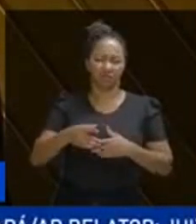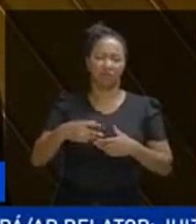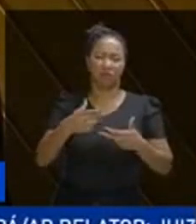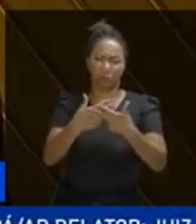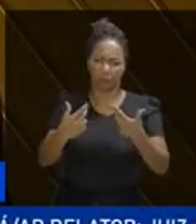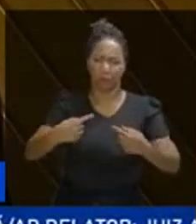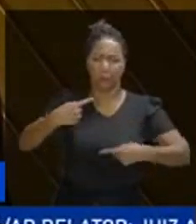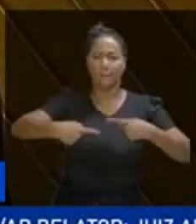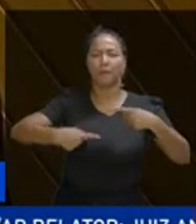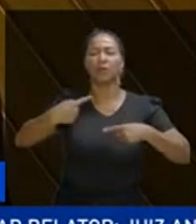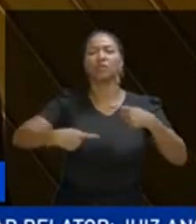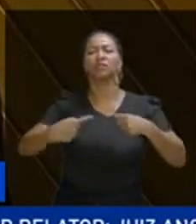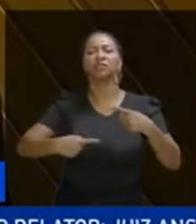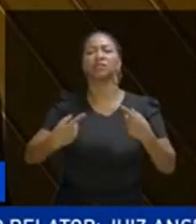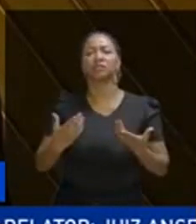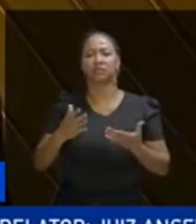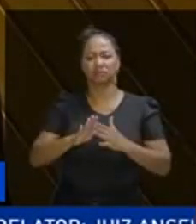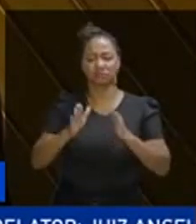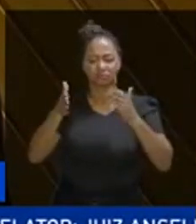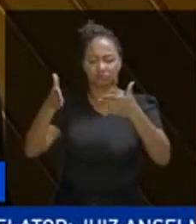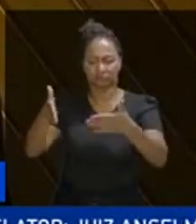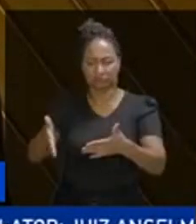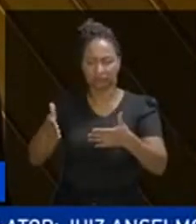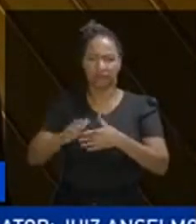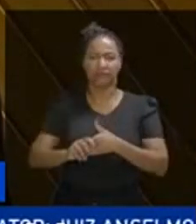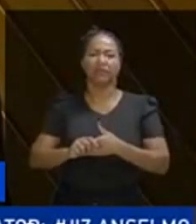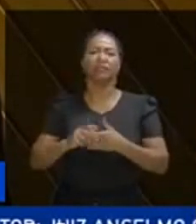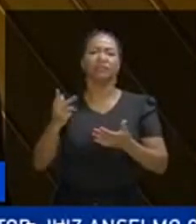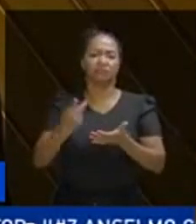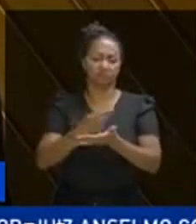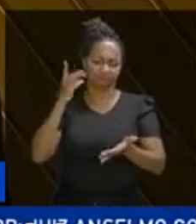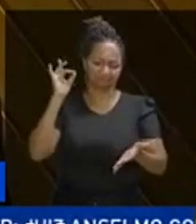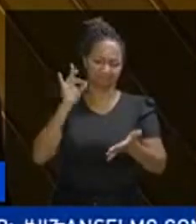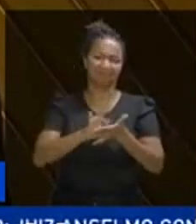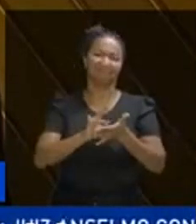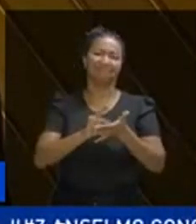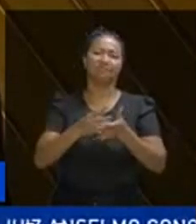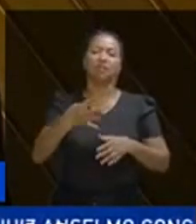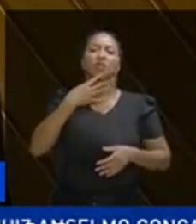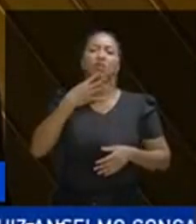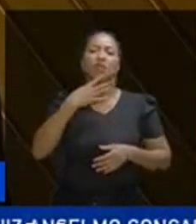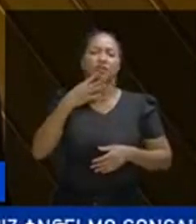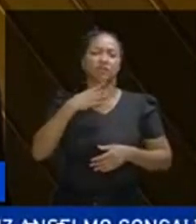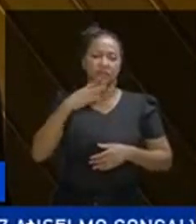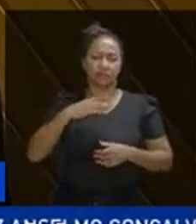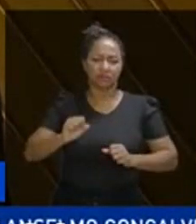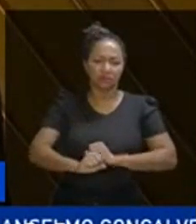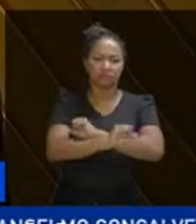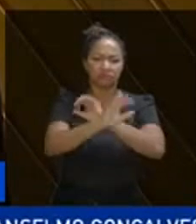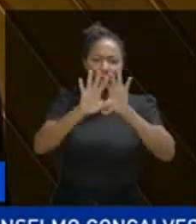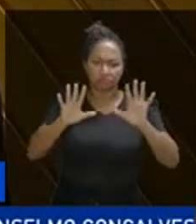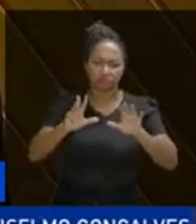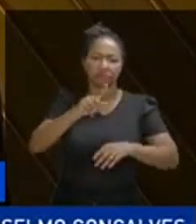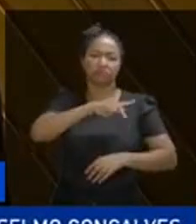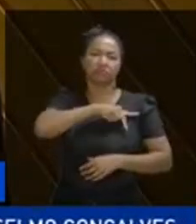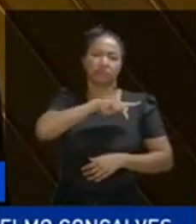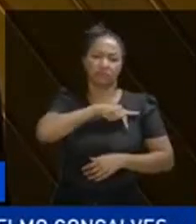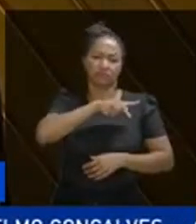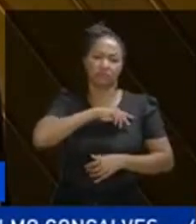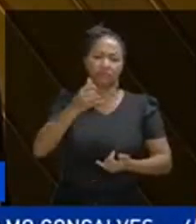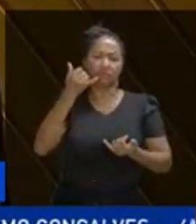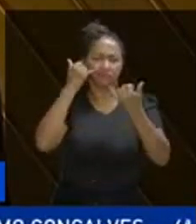políticas, especialmente quando construídas a partir de fatos de conhecimento público, como na espécie. Por outro lado, de acordo